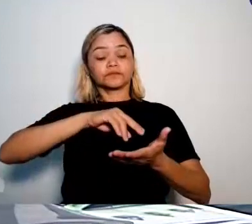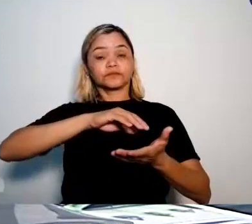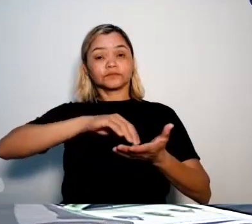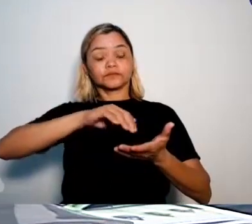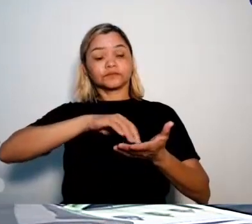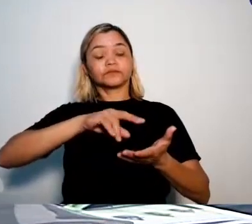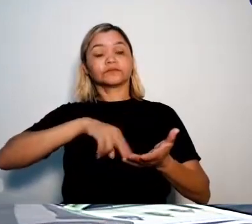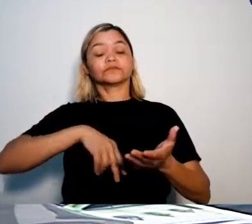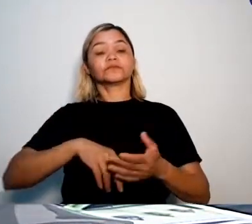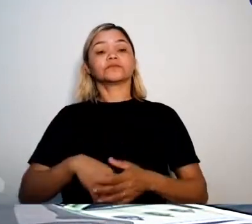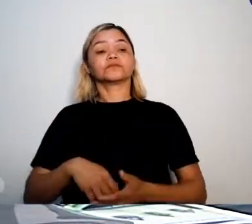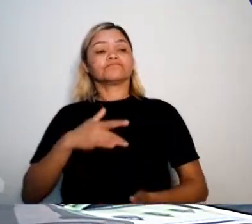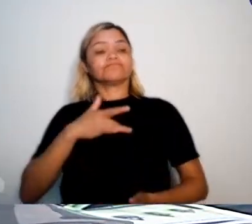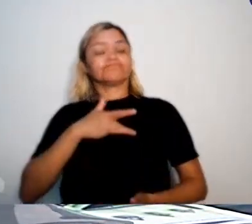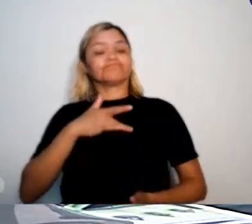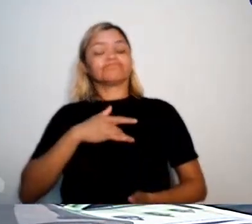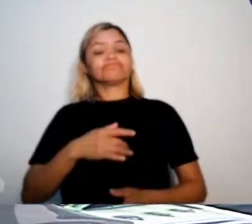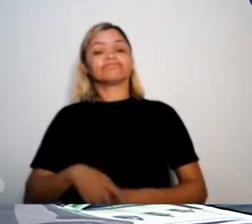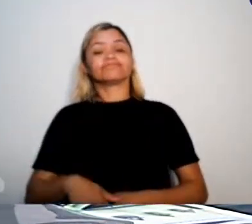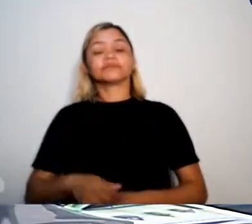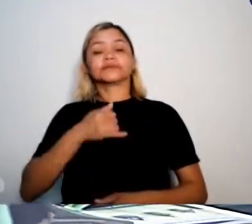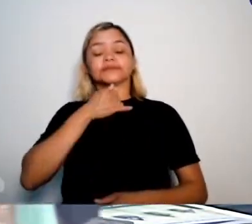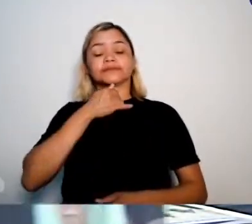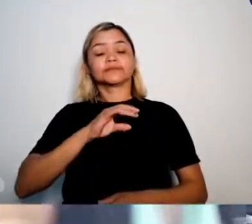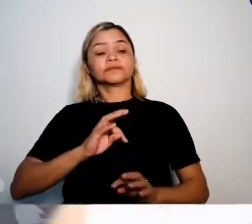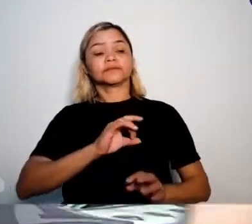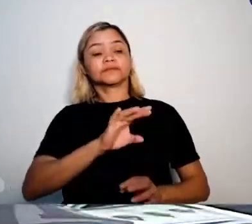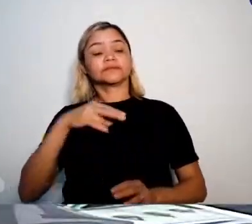pesar apresentados pelos senhores vereadores.